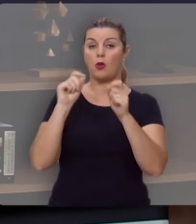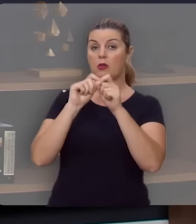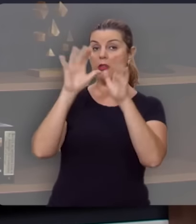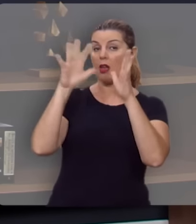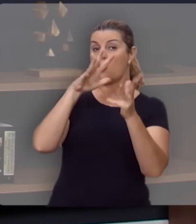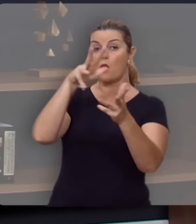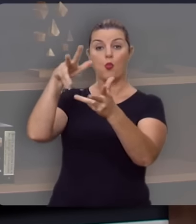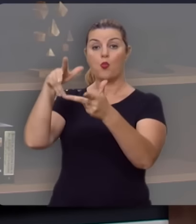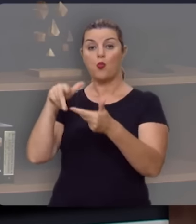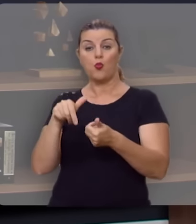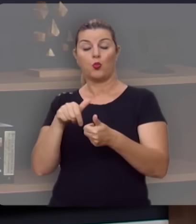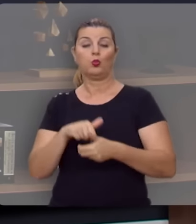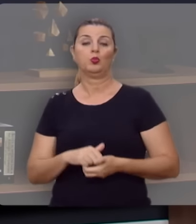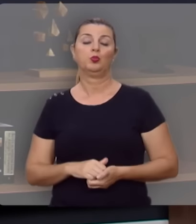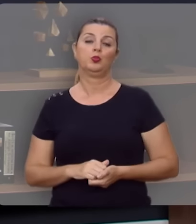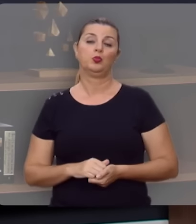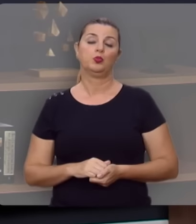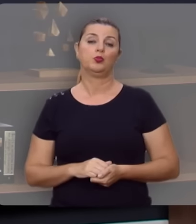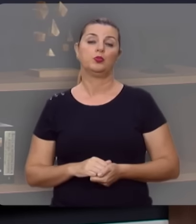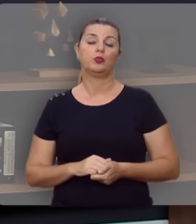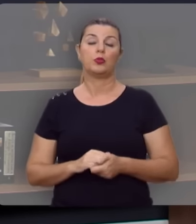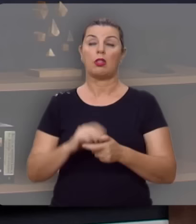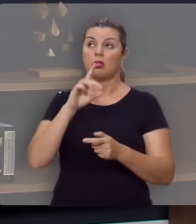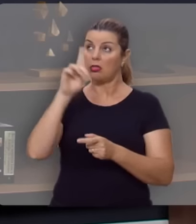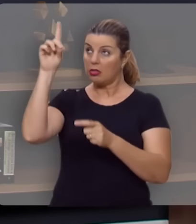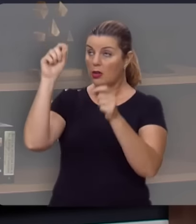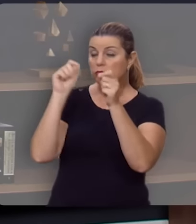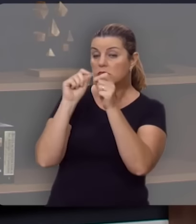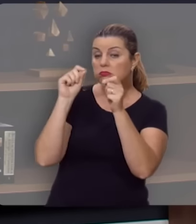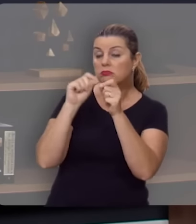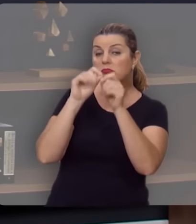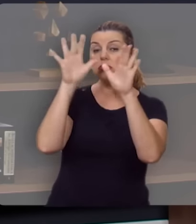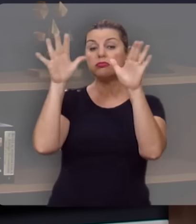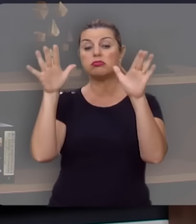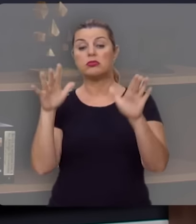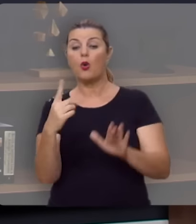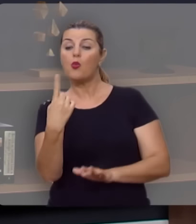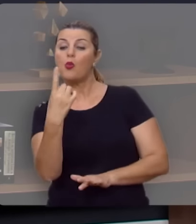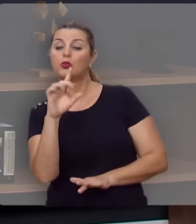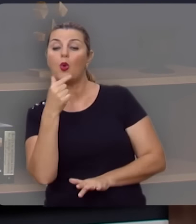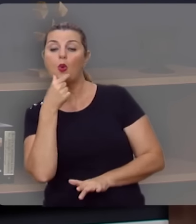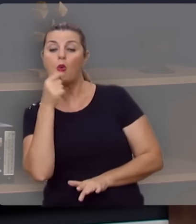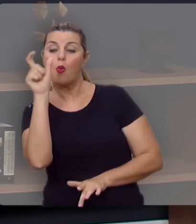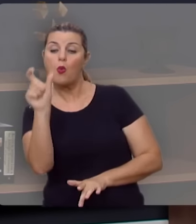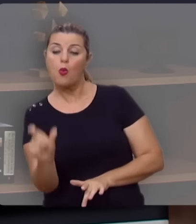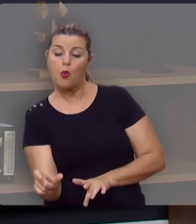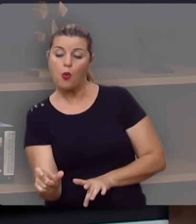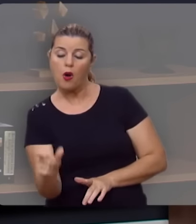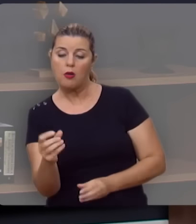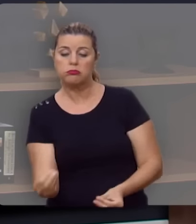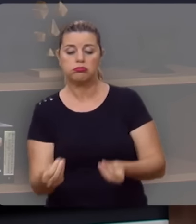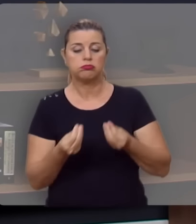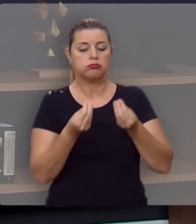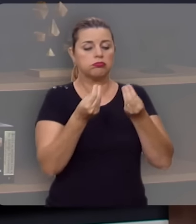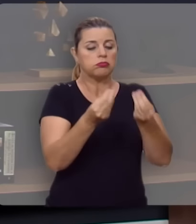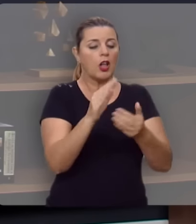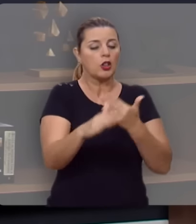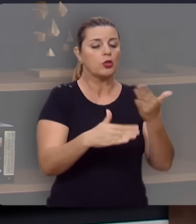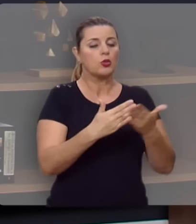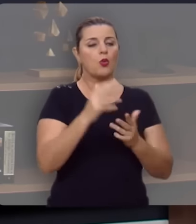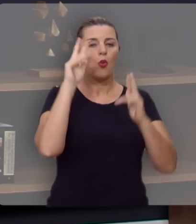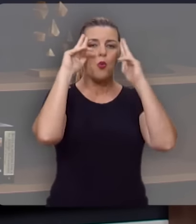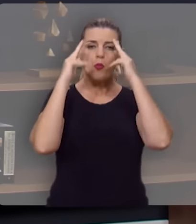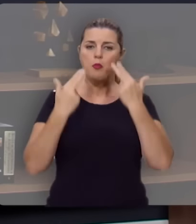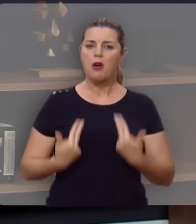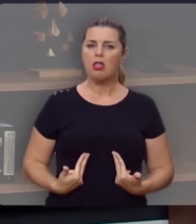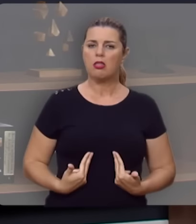o Criador do mundo, o Criador que de um só homem trouxe à existência toda